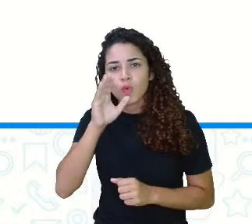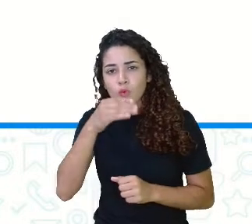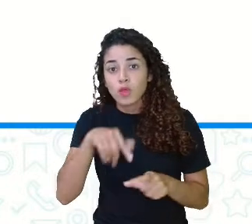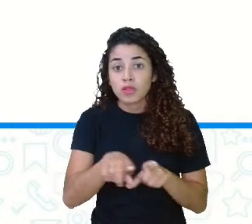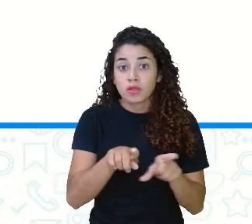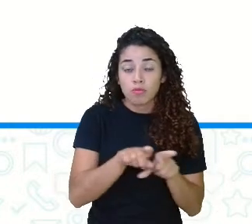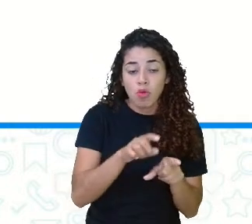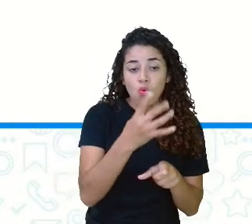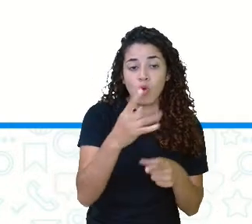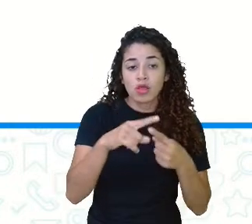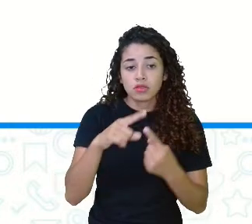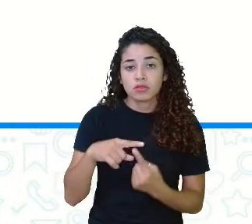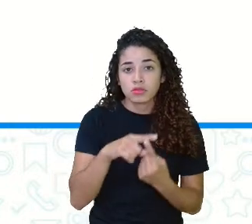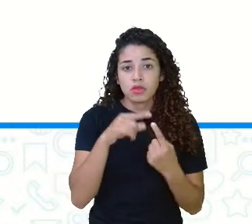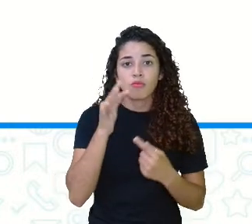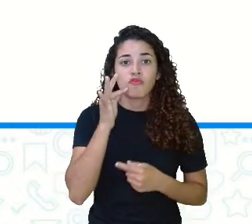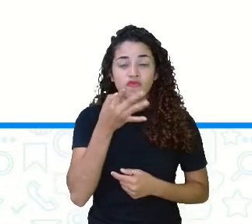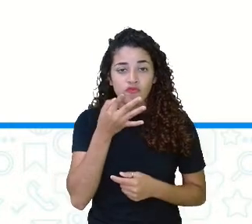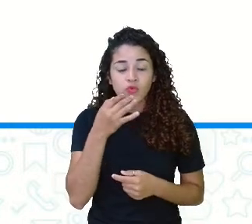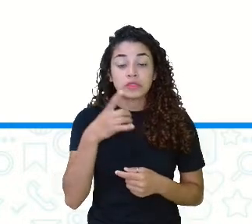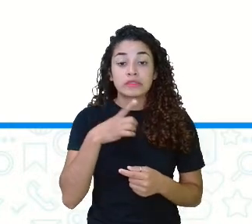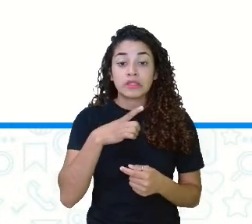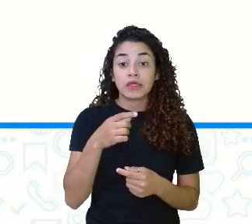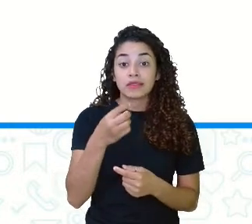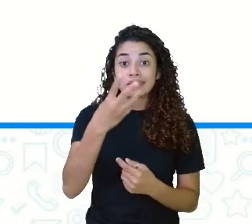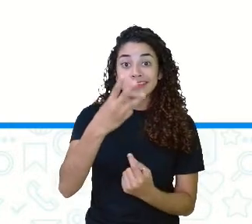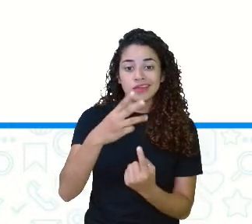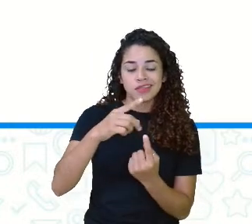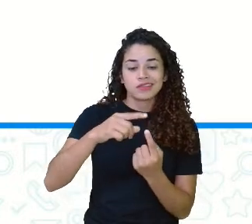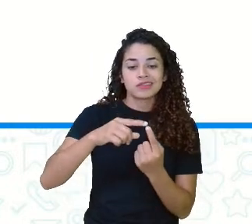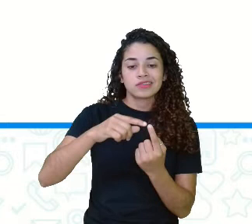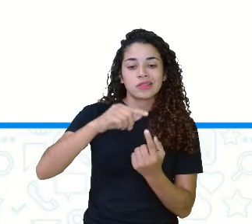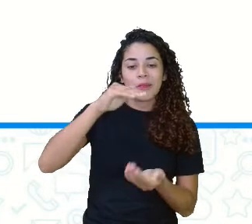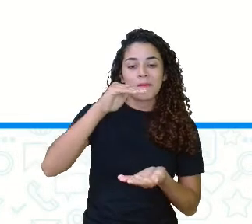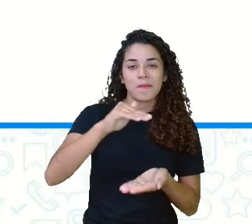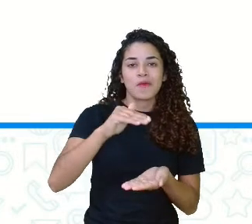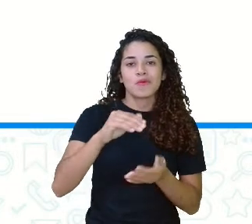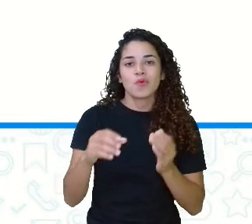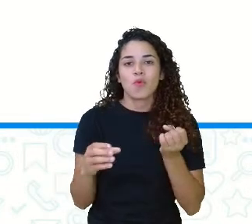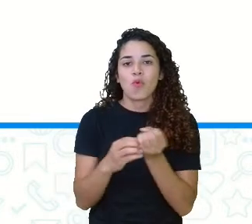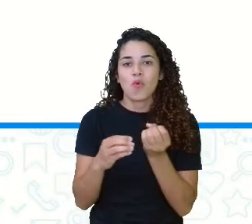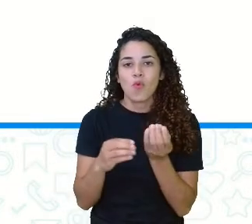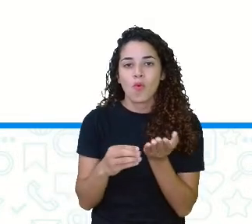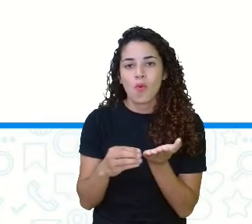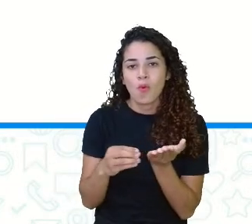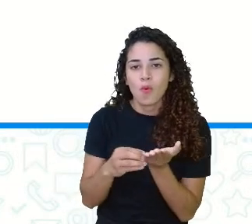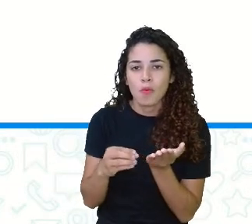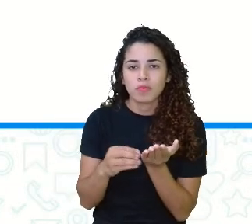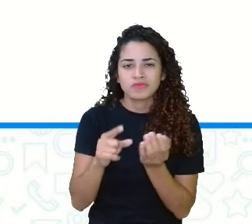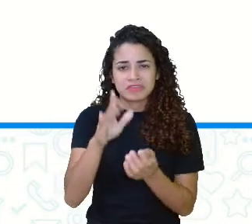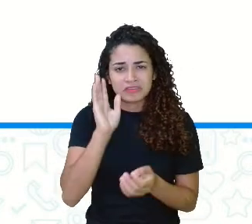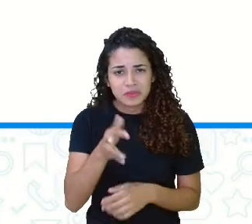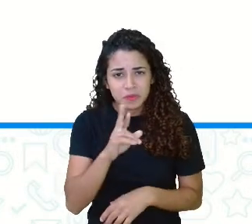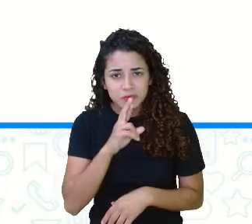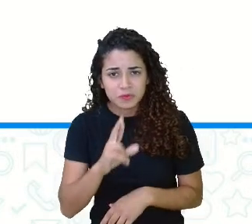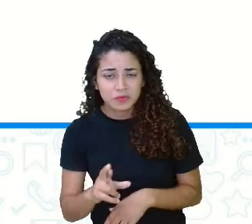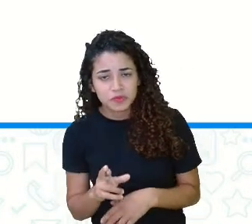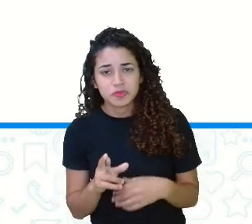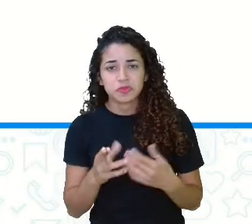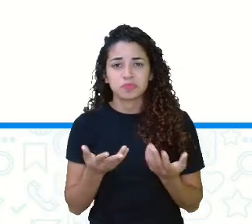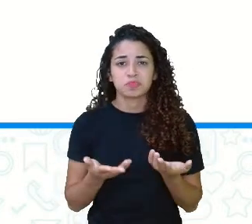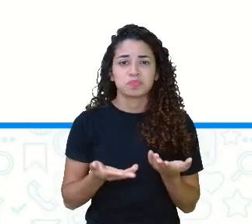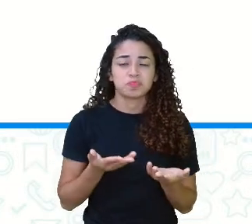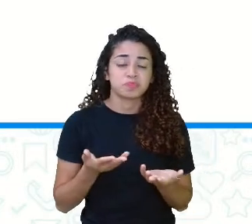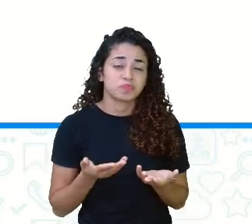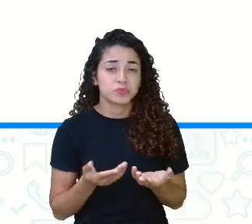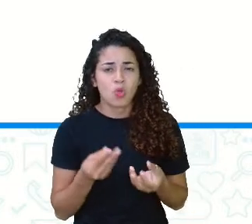de frutas em três tamanhos de copos diferentes. Você sabe responder? Como é que a gente